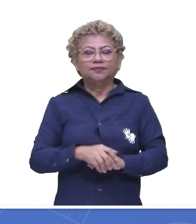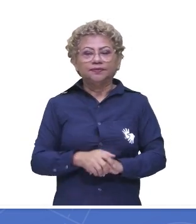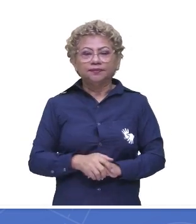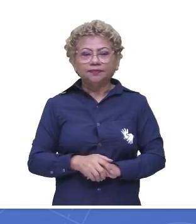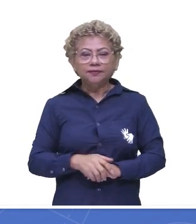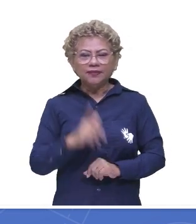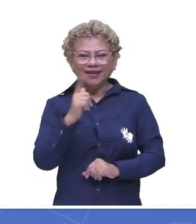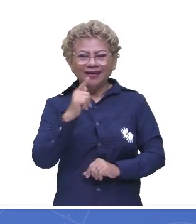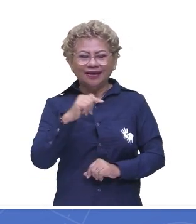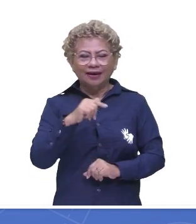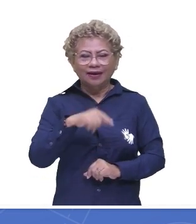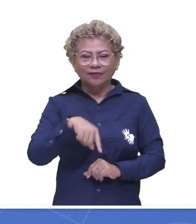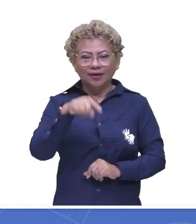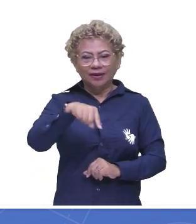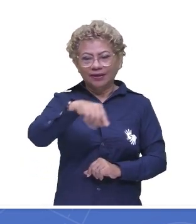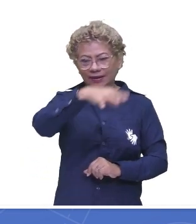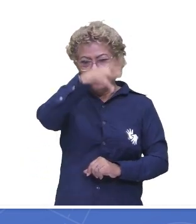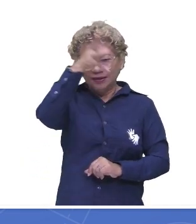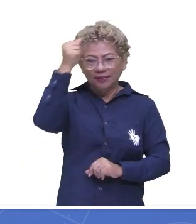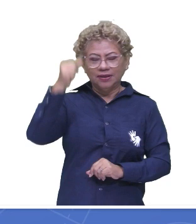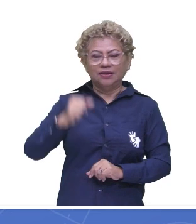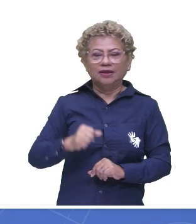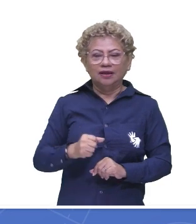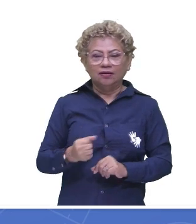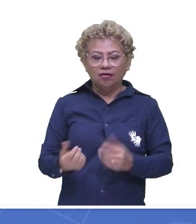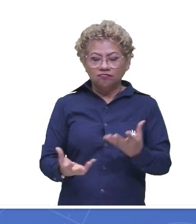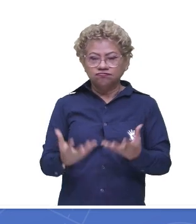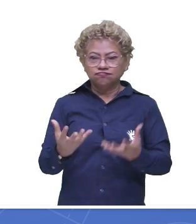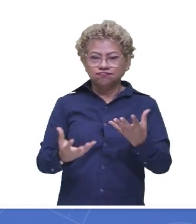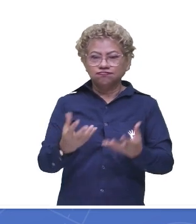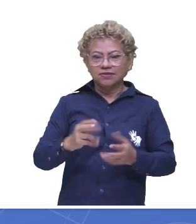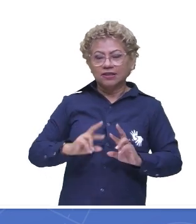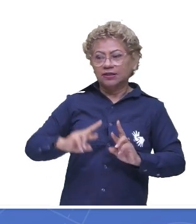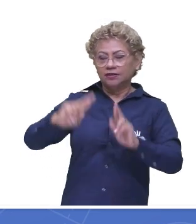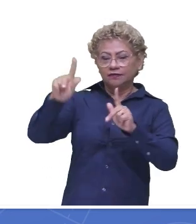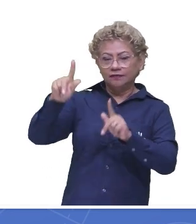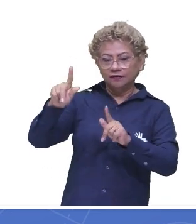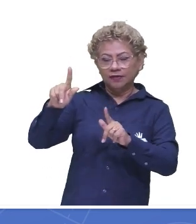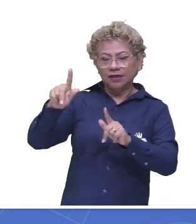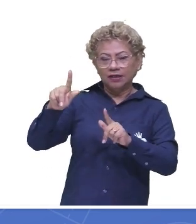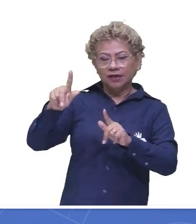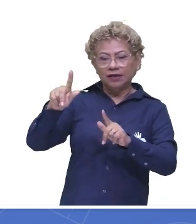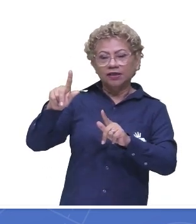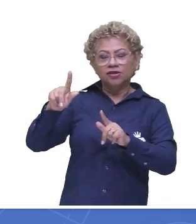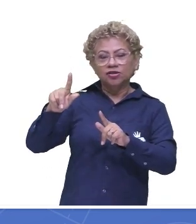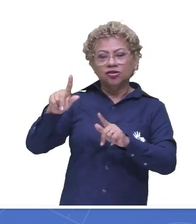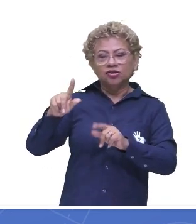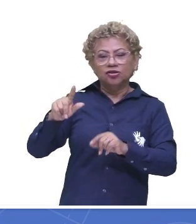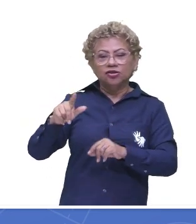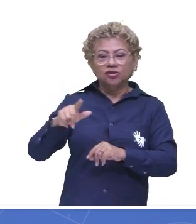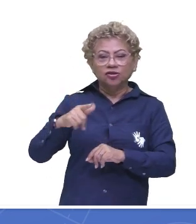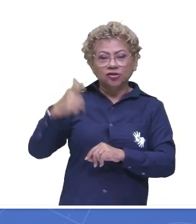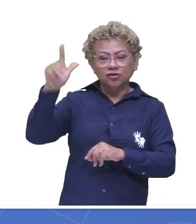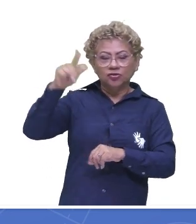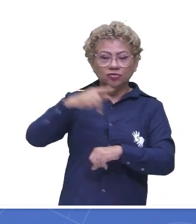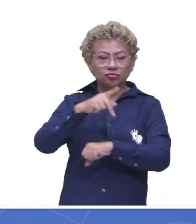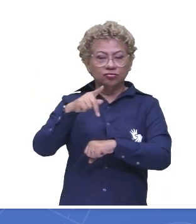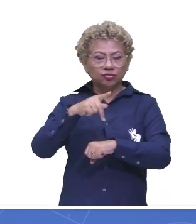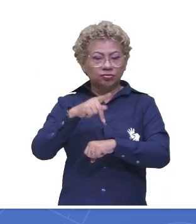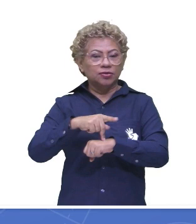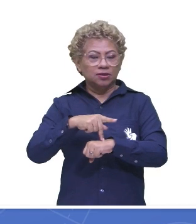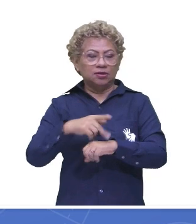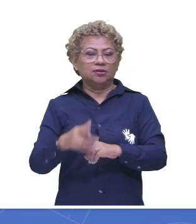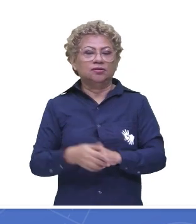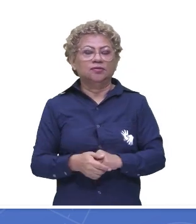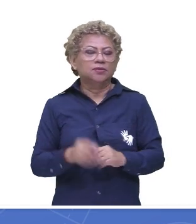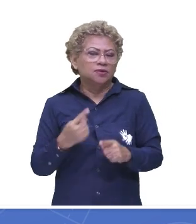a mesma temperatura que ferve, por exemplo, no alto lá do Monte Everest, tá certo? Não vai ser a mesma temperatura.